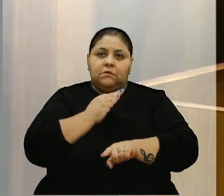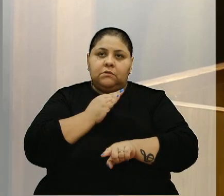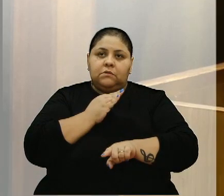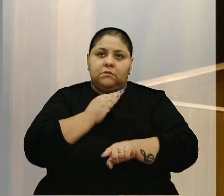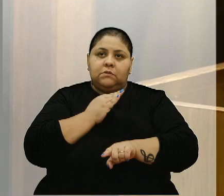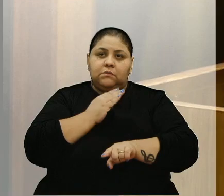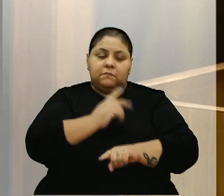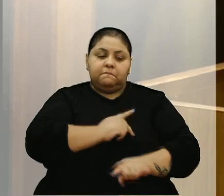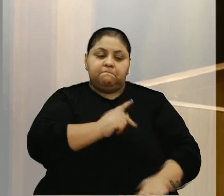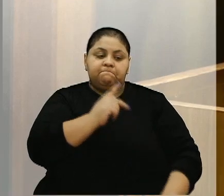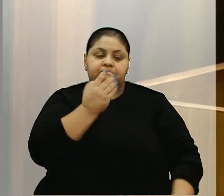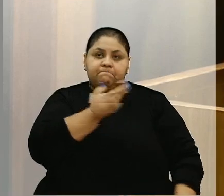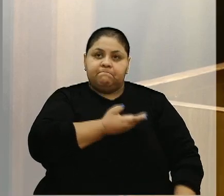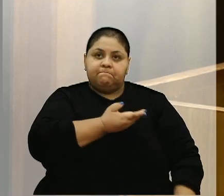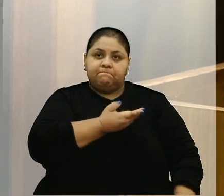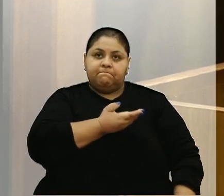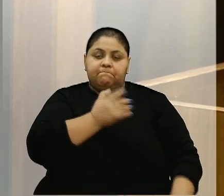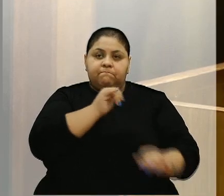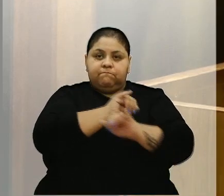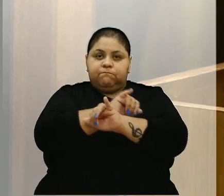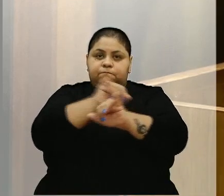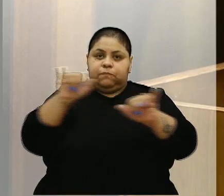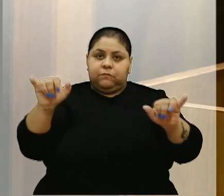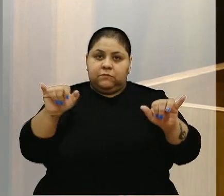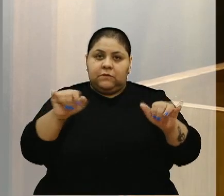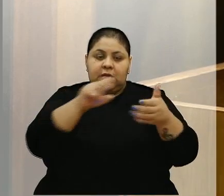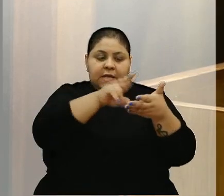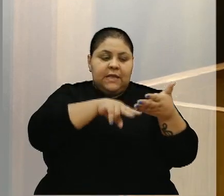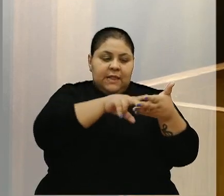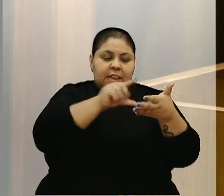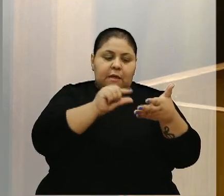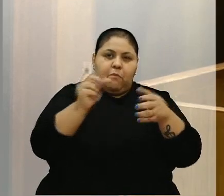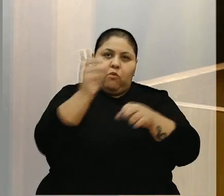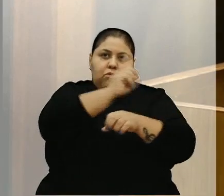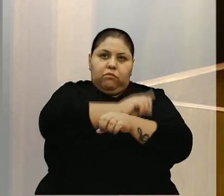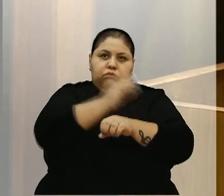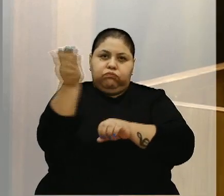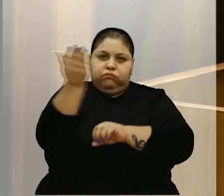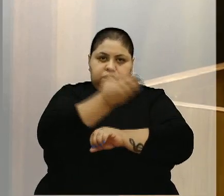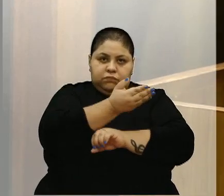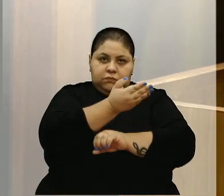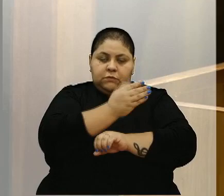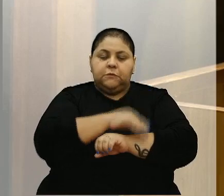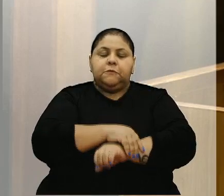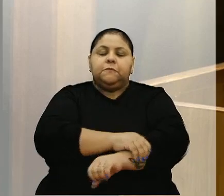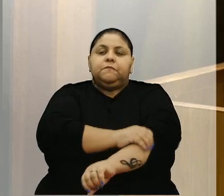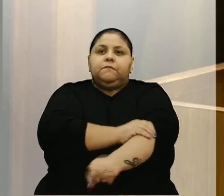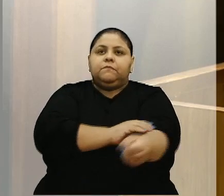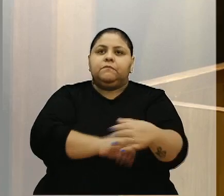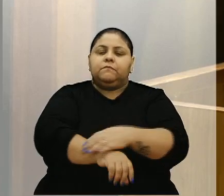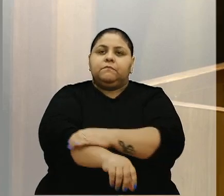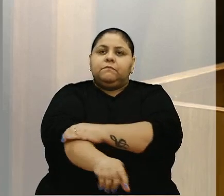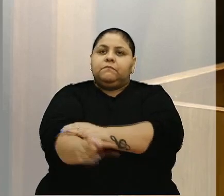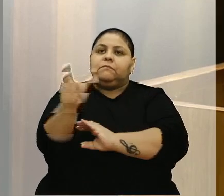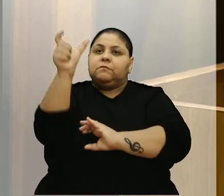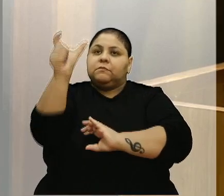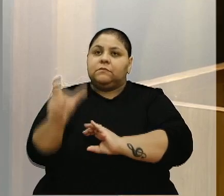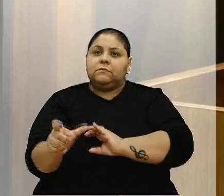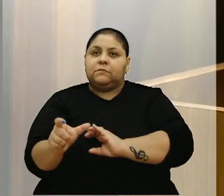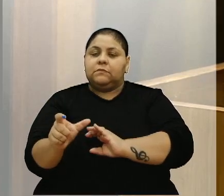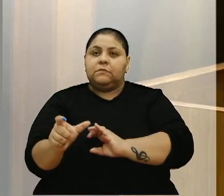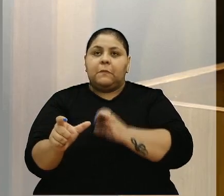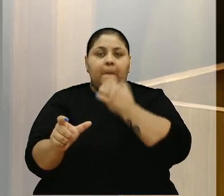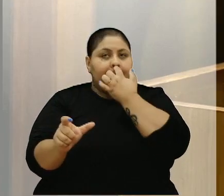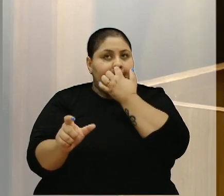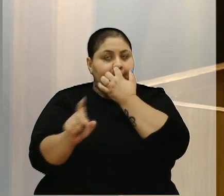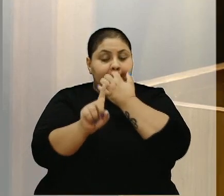senhora presidente, deixar uma mensagem que li há poucos dias, e aos colegas vereadores. As pessoas não